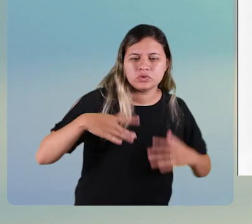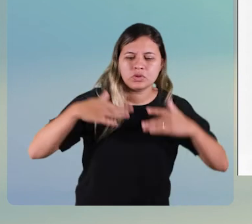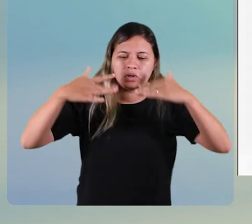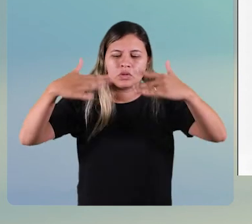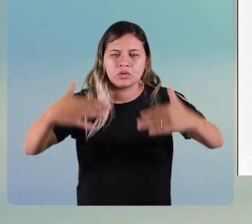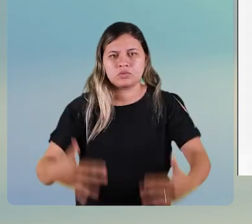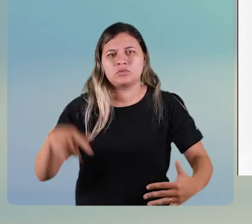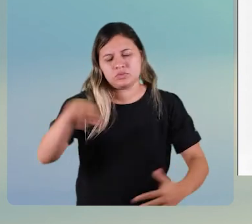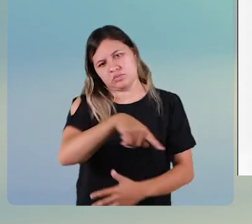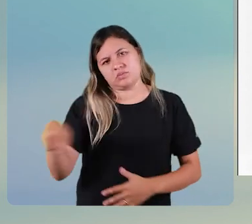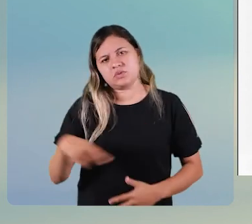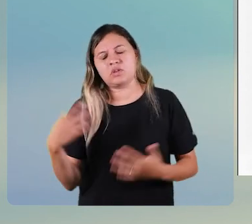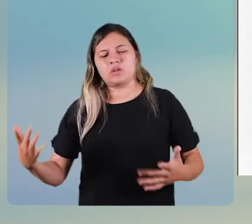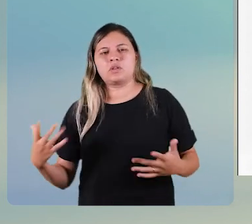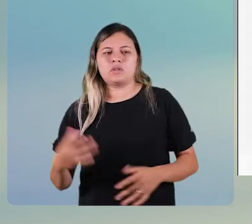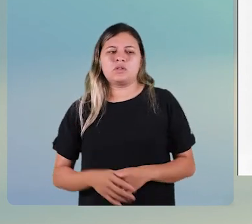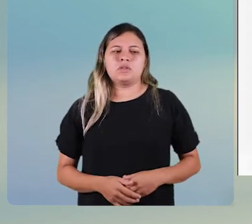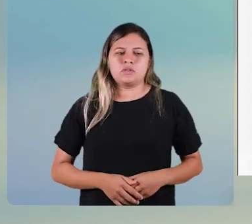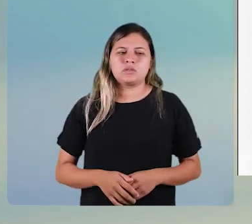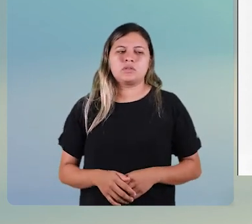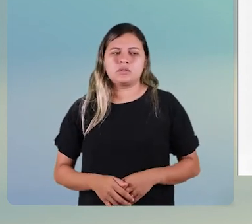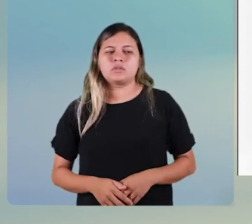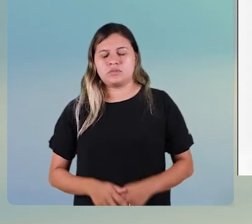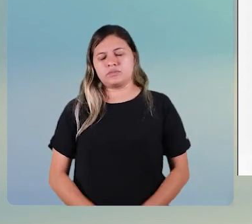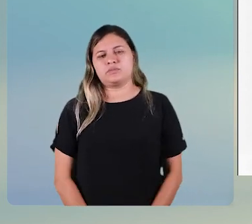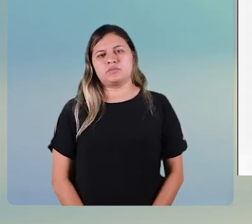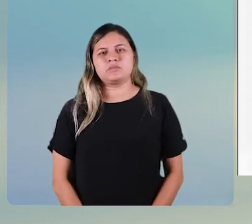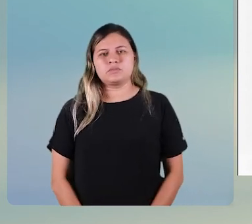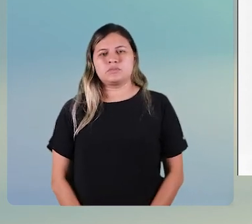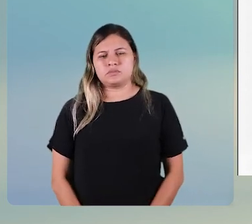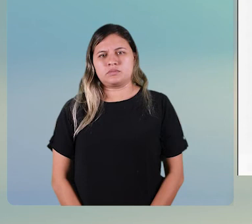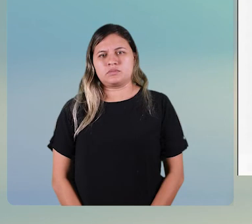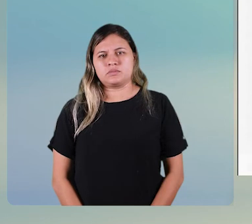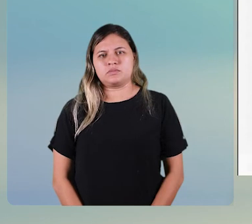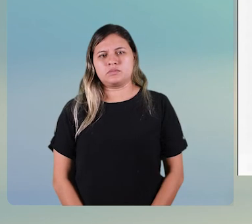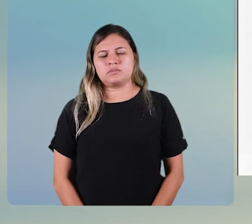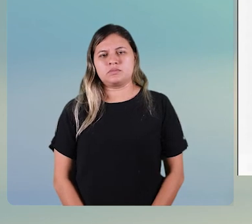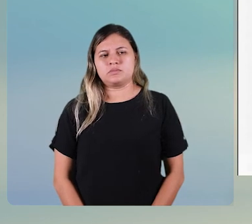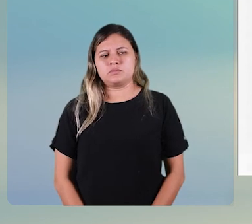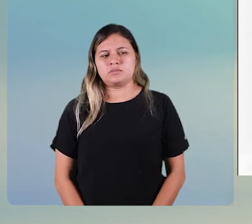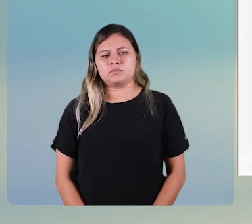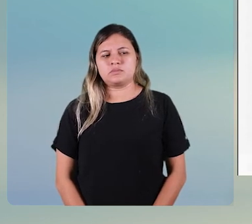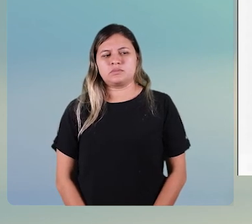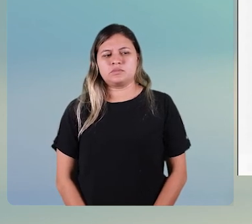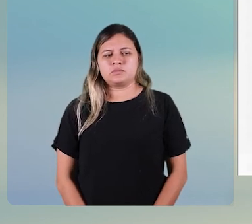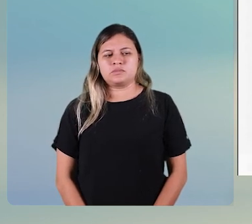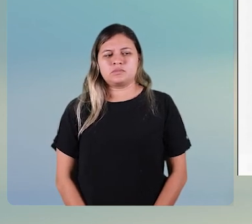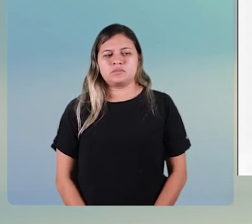né? Para condensar esse vapor, para voltar à água líquida, é que há essa poluição térmica, tá bom?